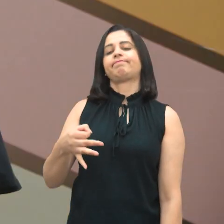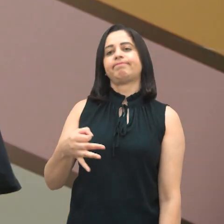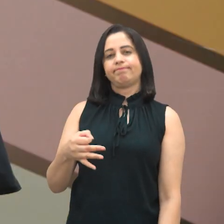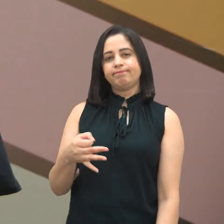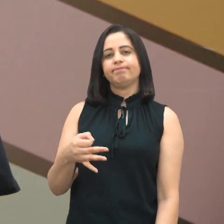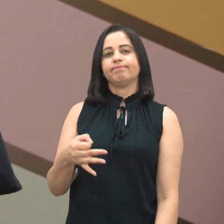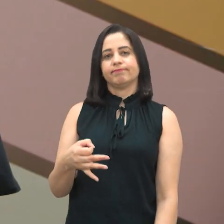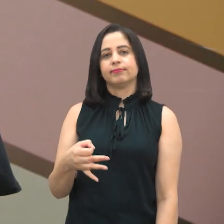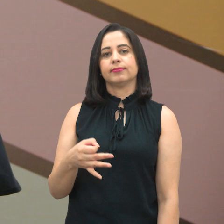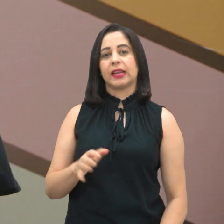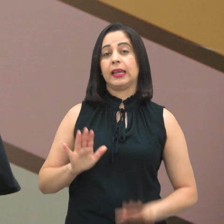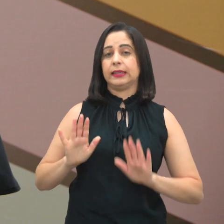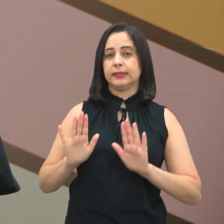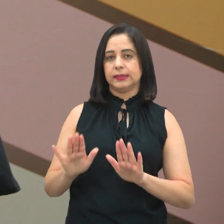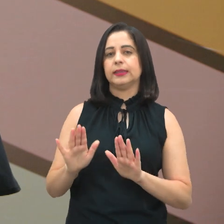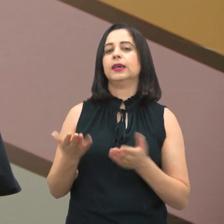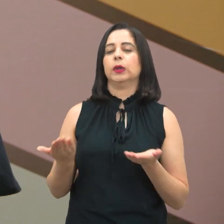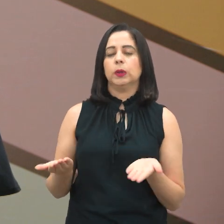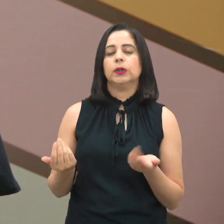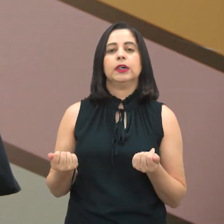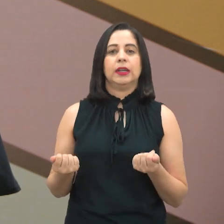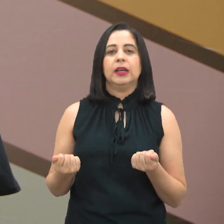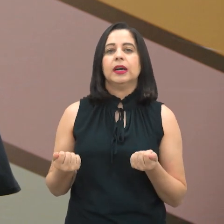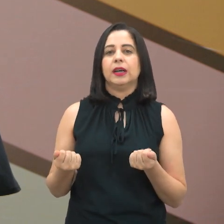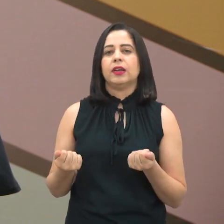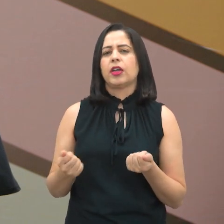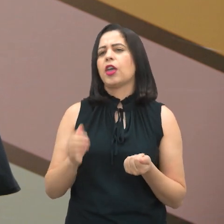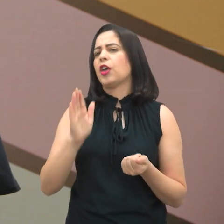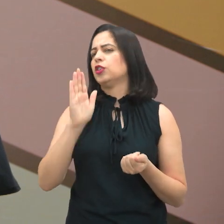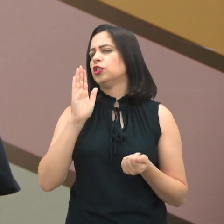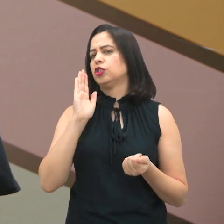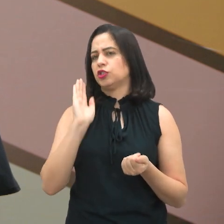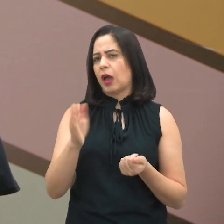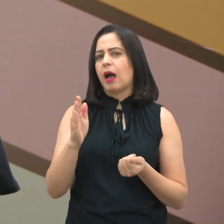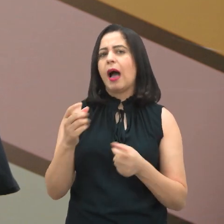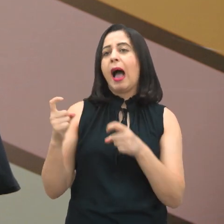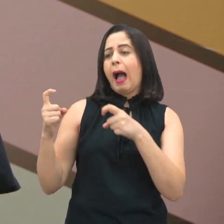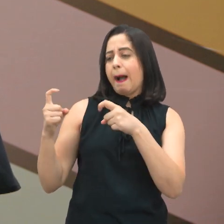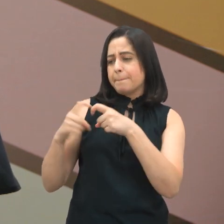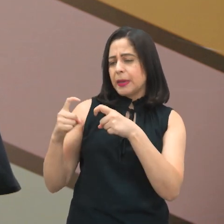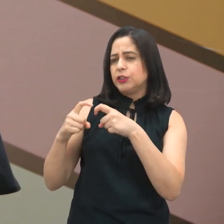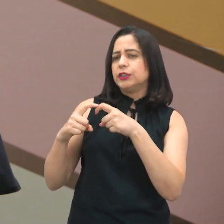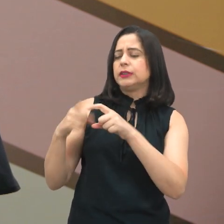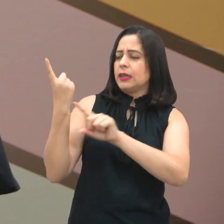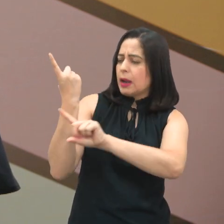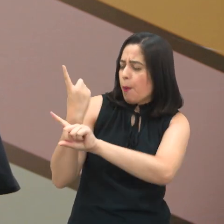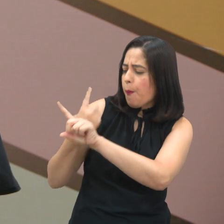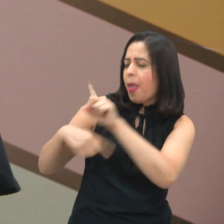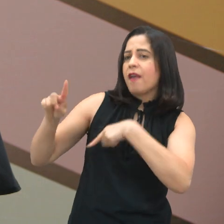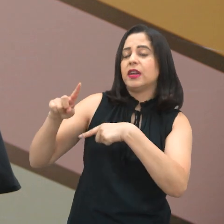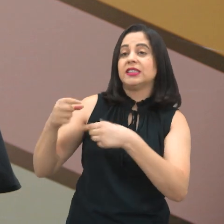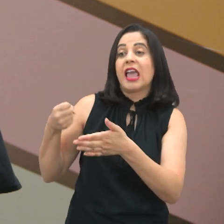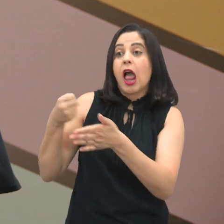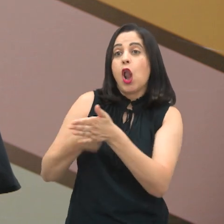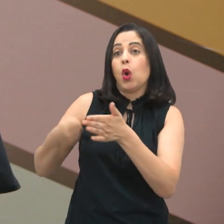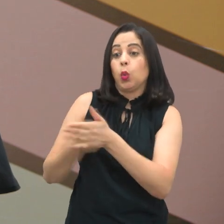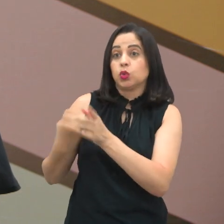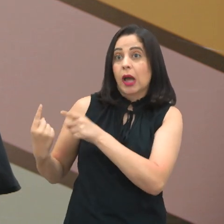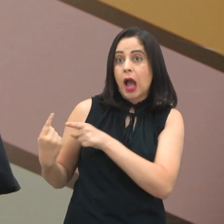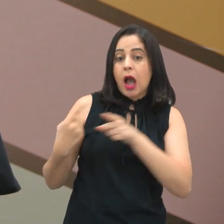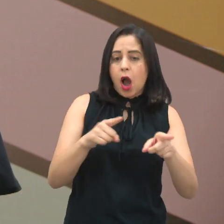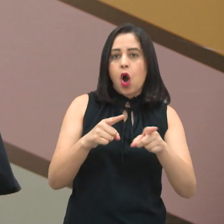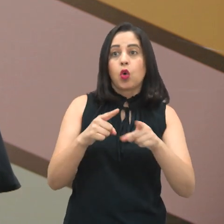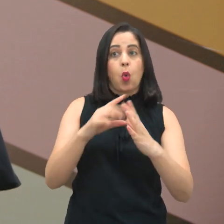certeza. Embora desde o início, né, Gisele, a gente tenha tido muitos avanços na luta contra a AIDS, no controle